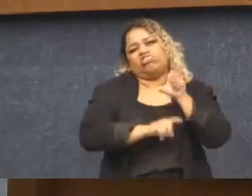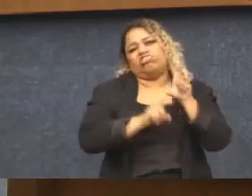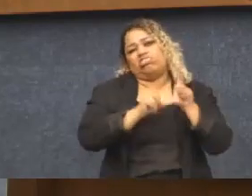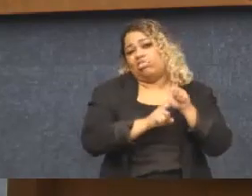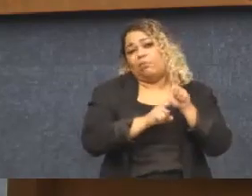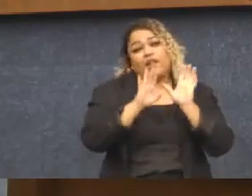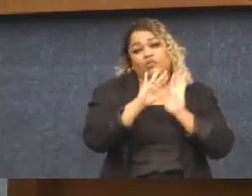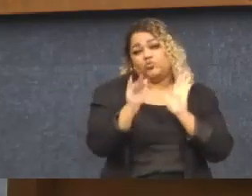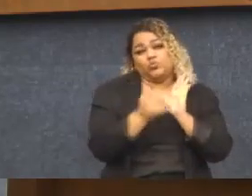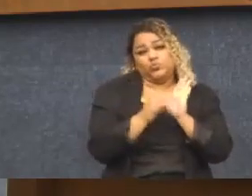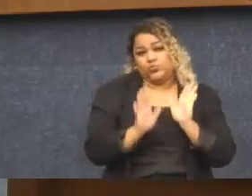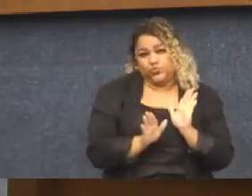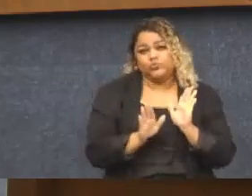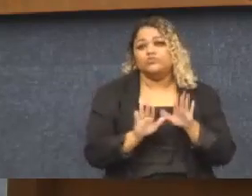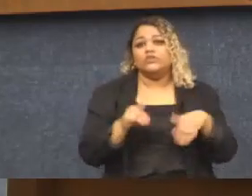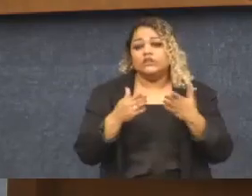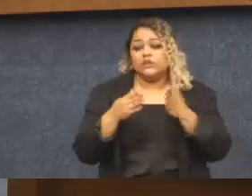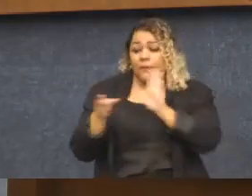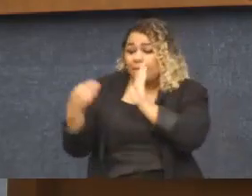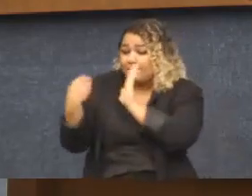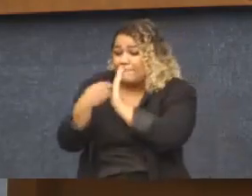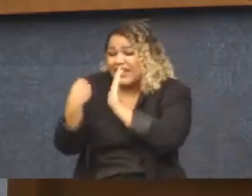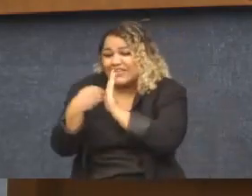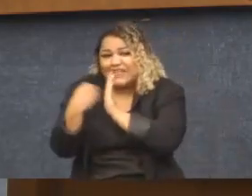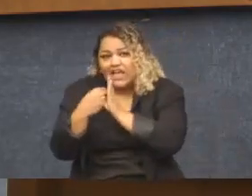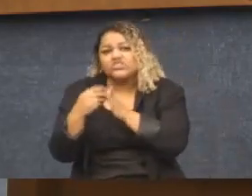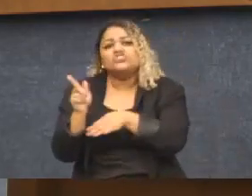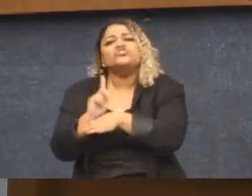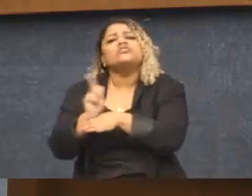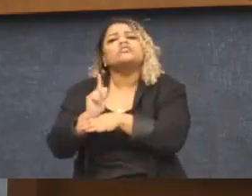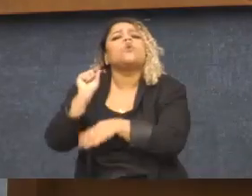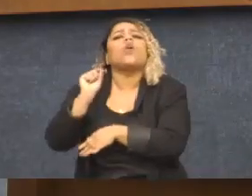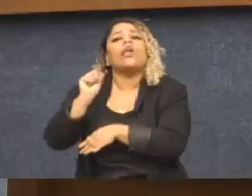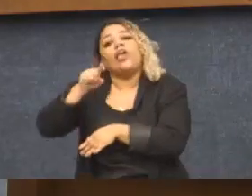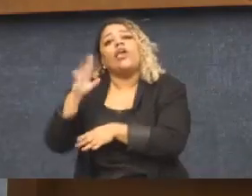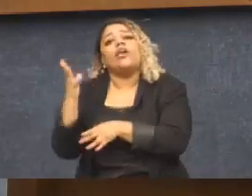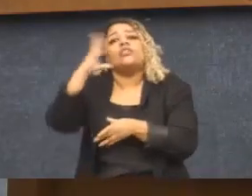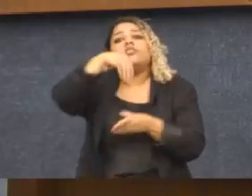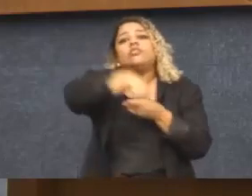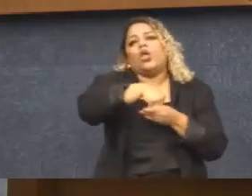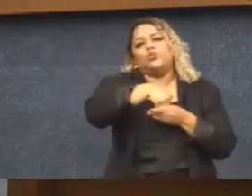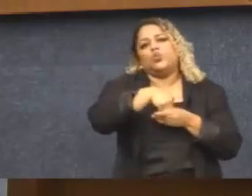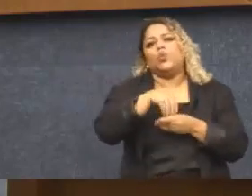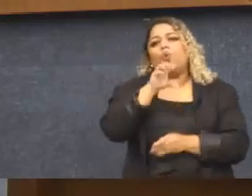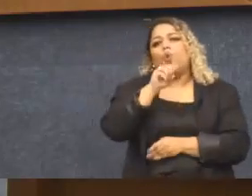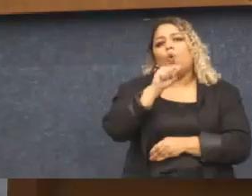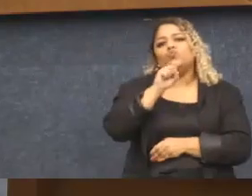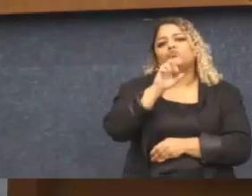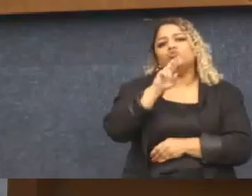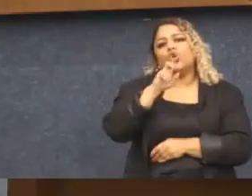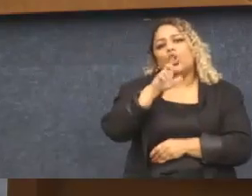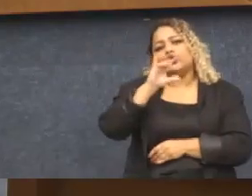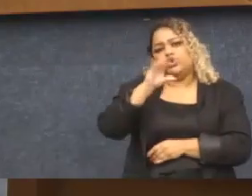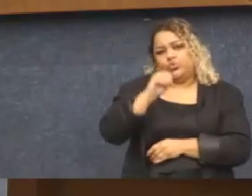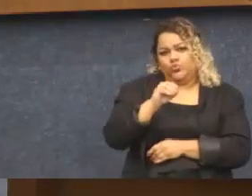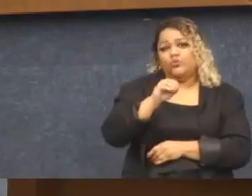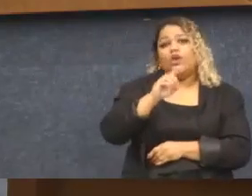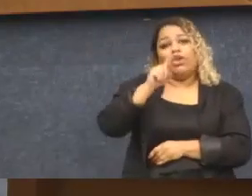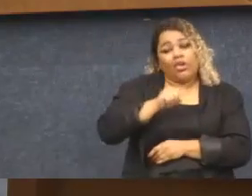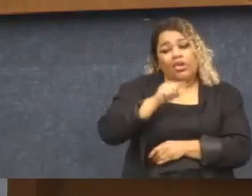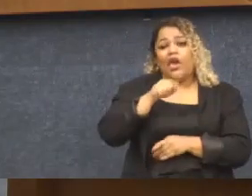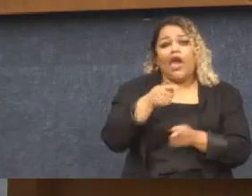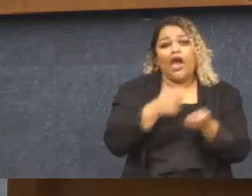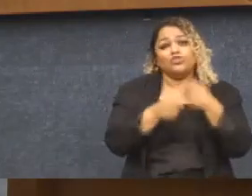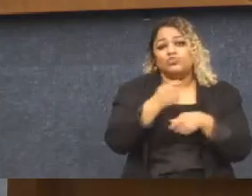gestão da bilhetagem na cidade é feita dentro do consórcio, que é o consórcio que administra toda a operação de mobilidade